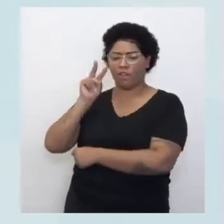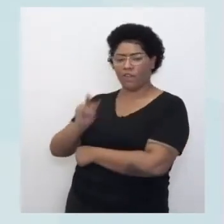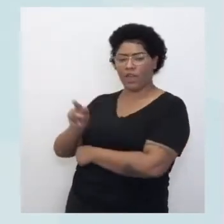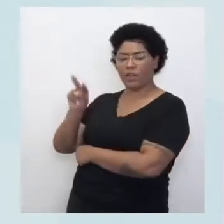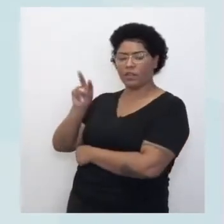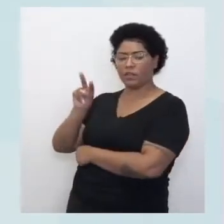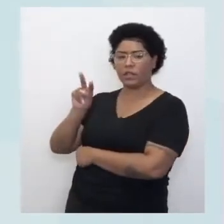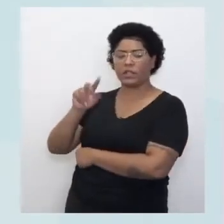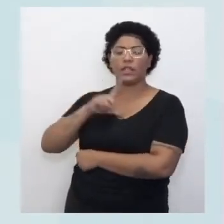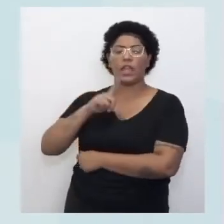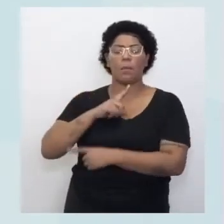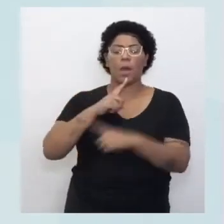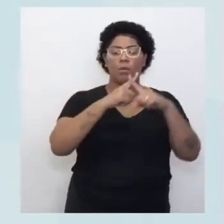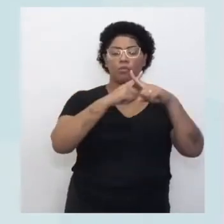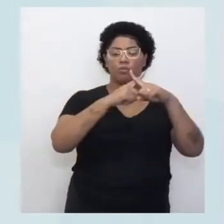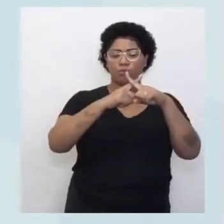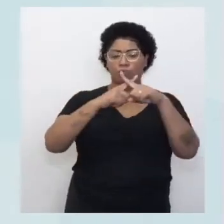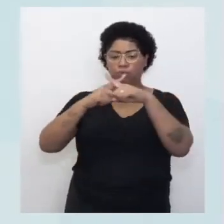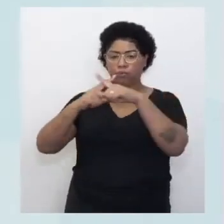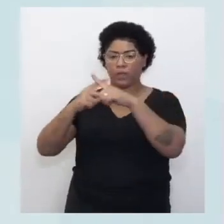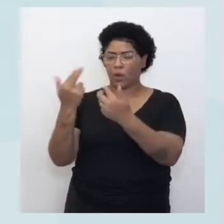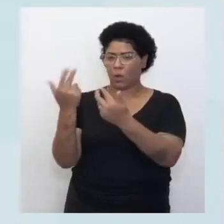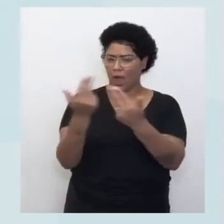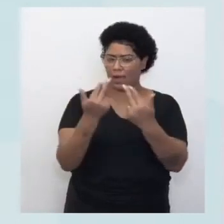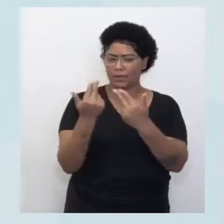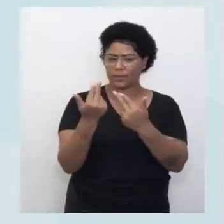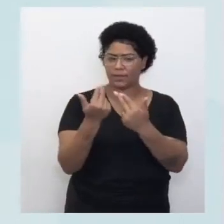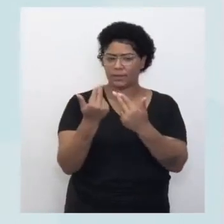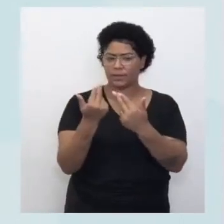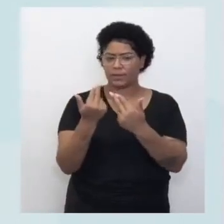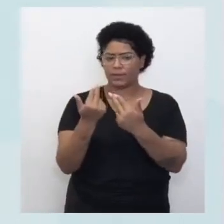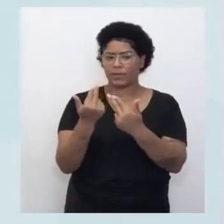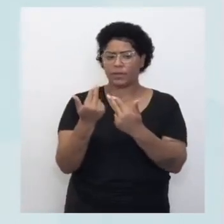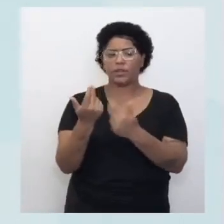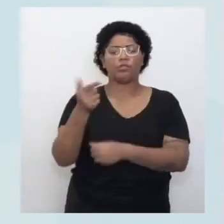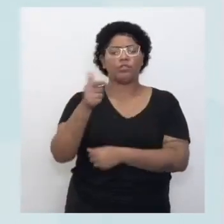tenho uma multiplicação de bases iguais? Então,